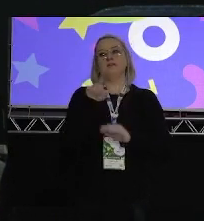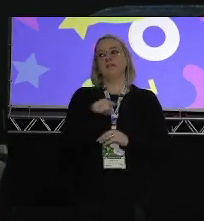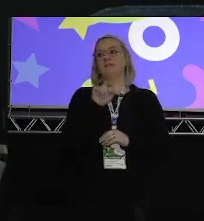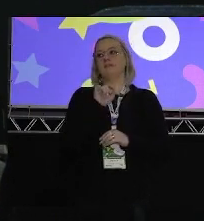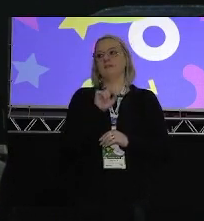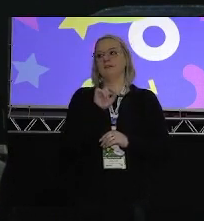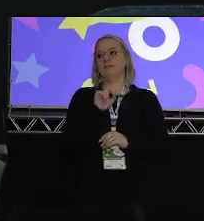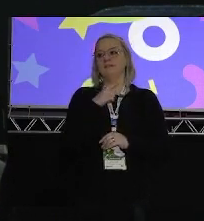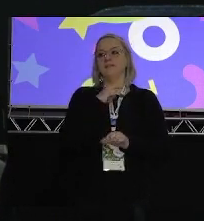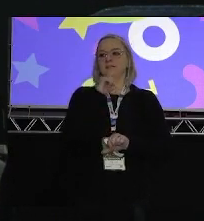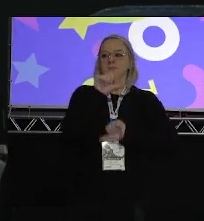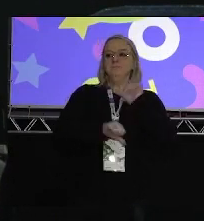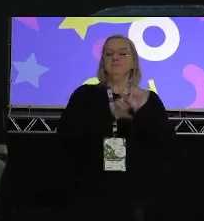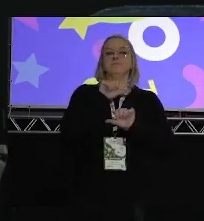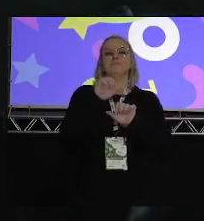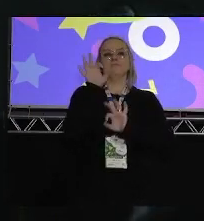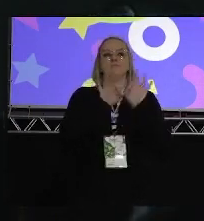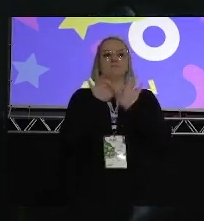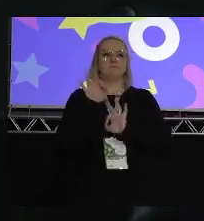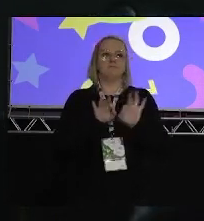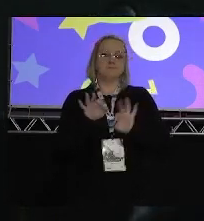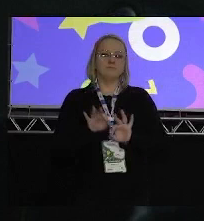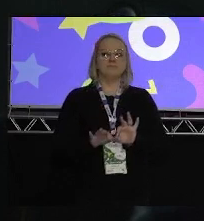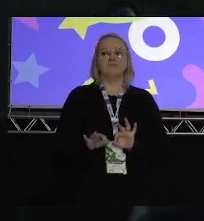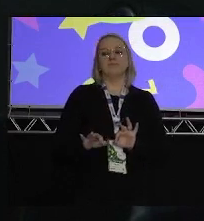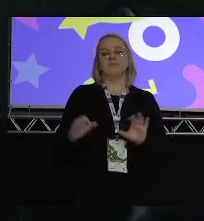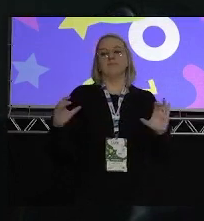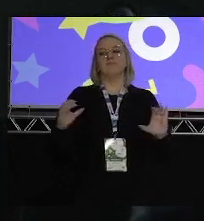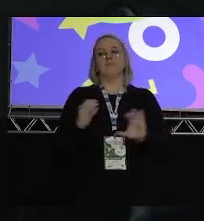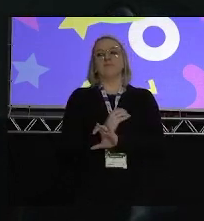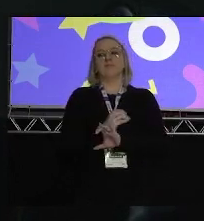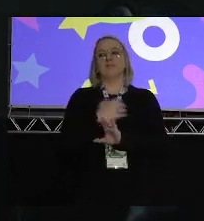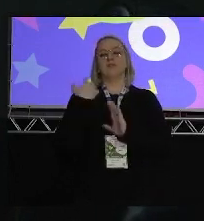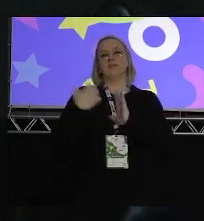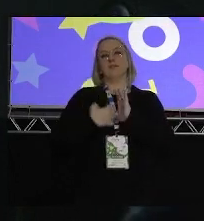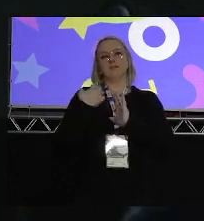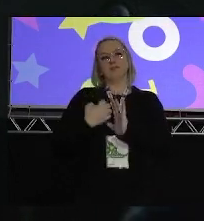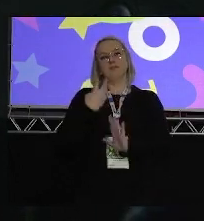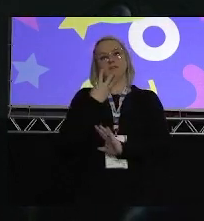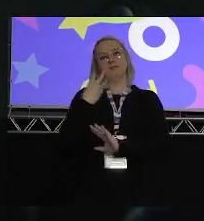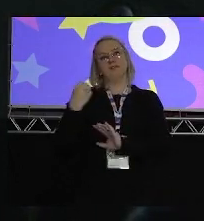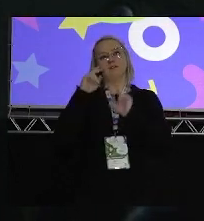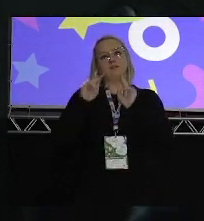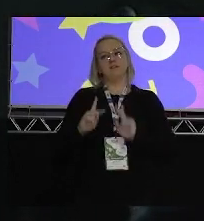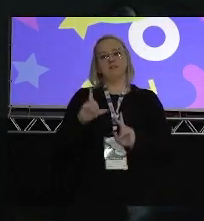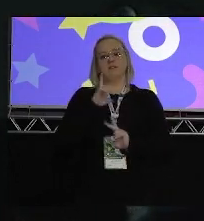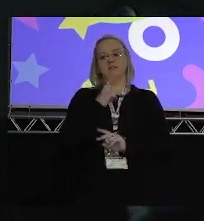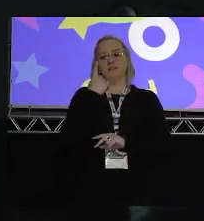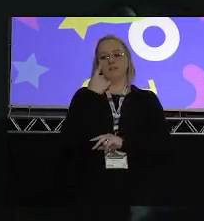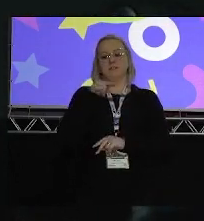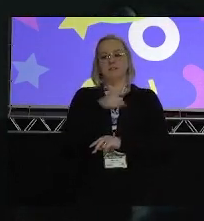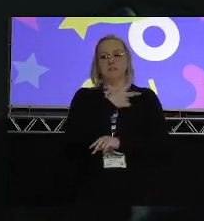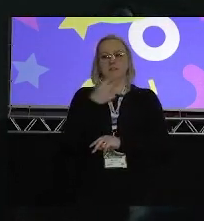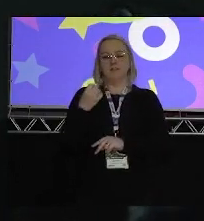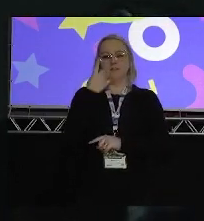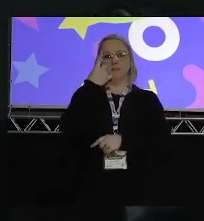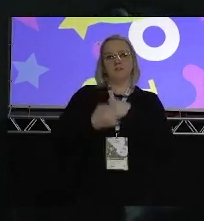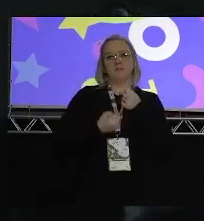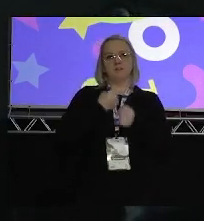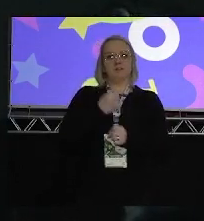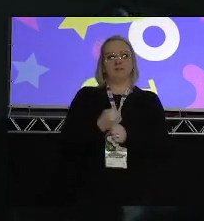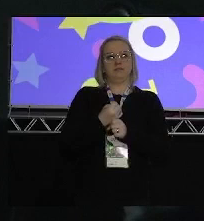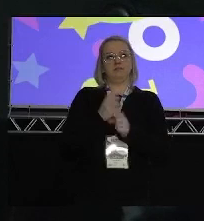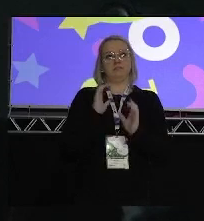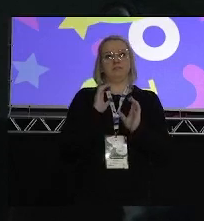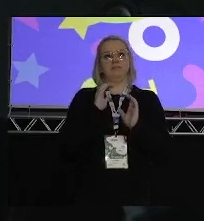uma transformação organizacional plena, uma empresa de 300 pessoas que hoje tem 1.200 em um ano, e a